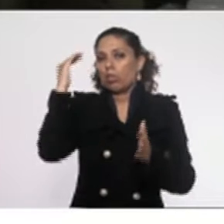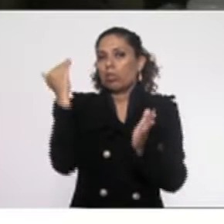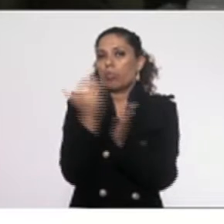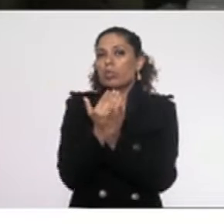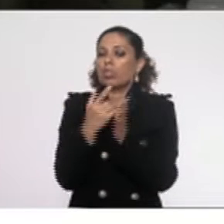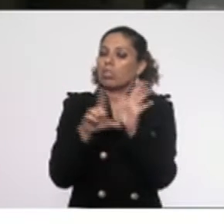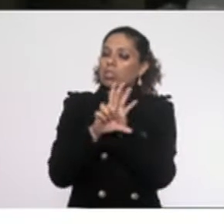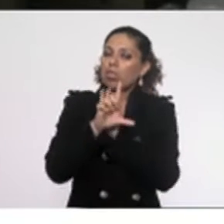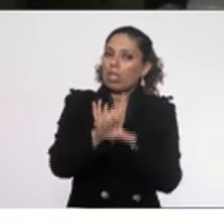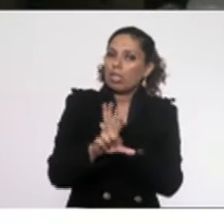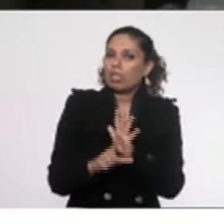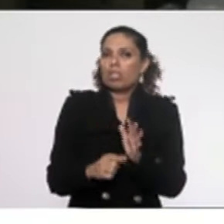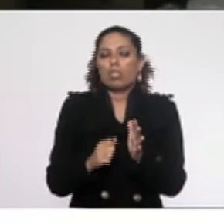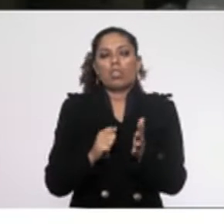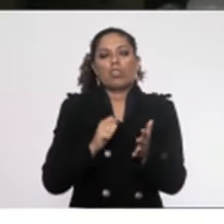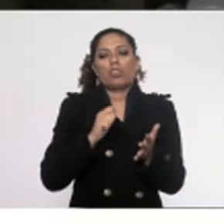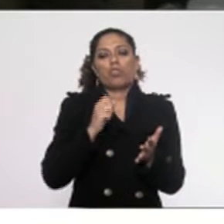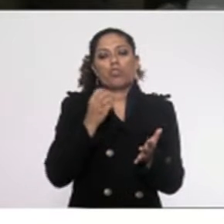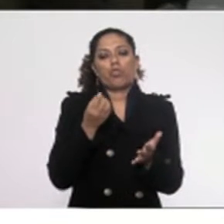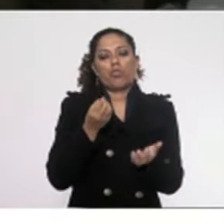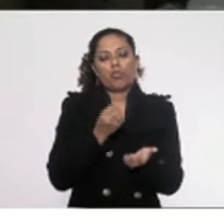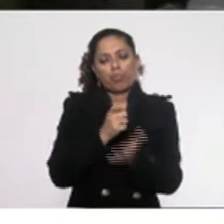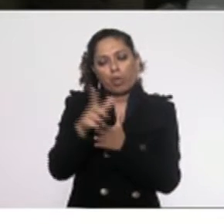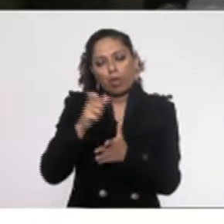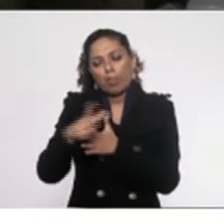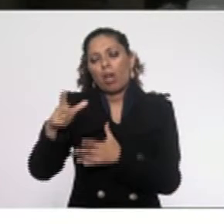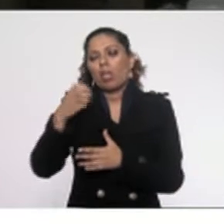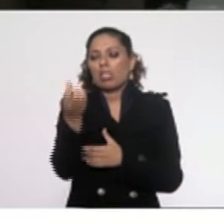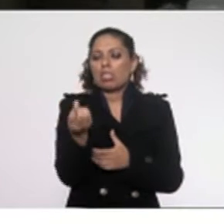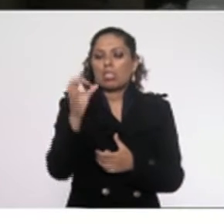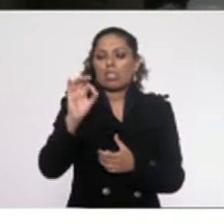a legislação de não gastar 60% de despesa de